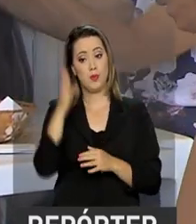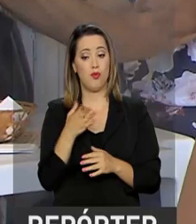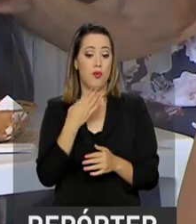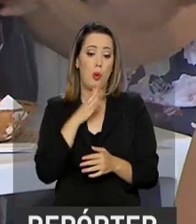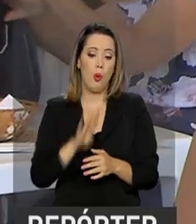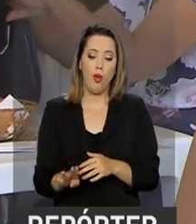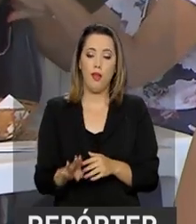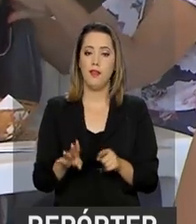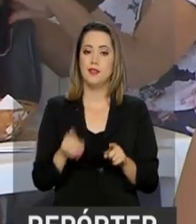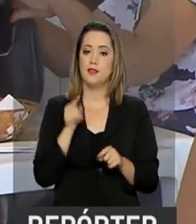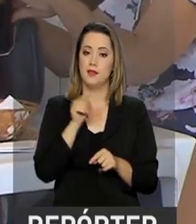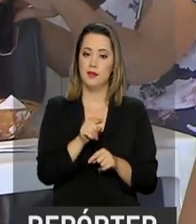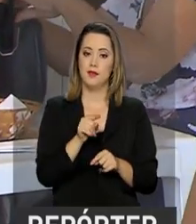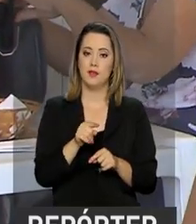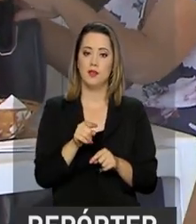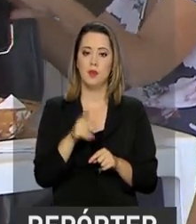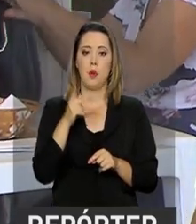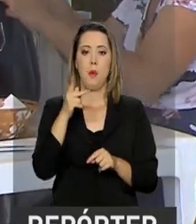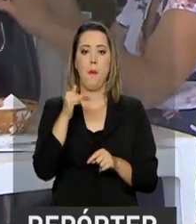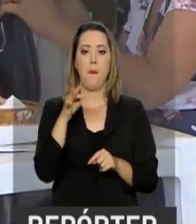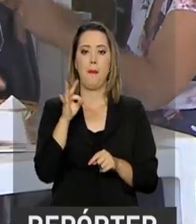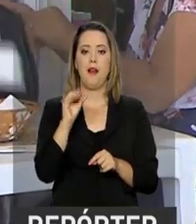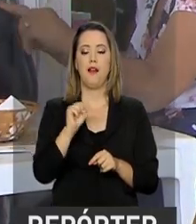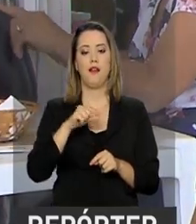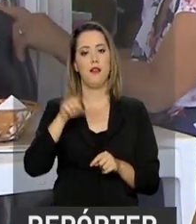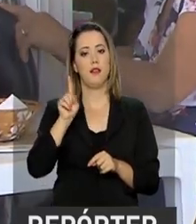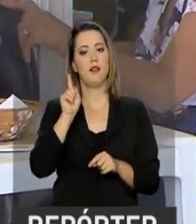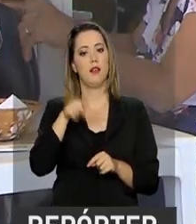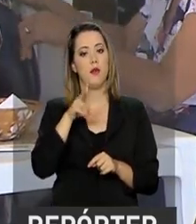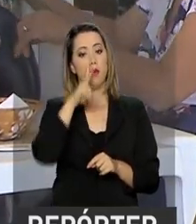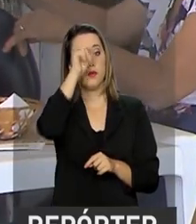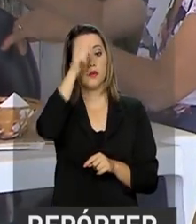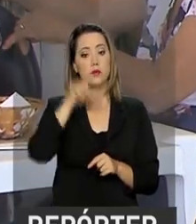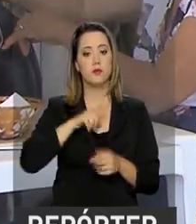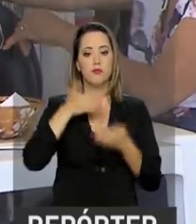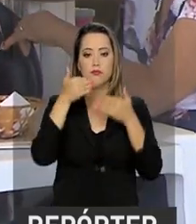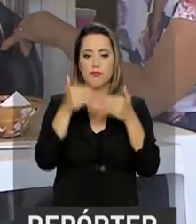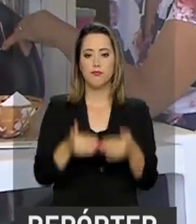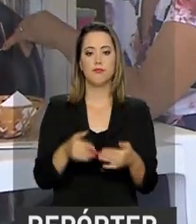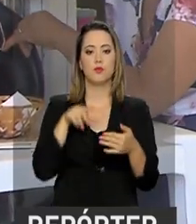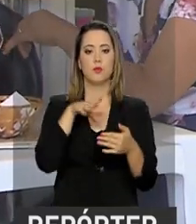conhecem, né? E o Pará, ele é forte em relação a isso, a presença muito